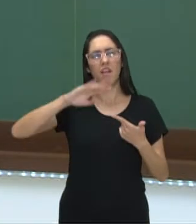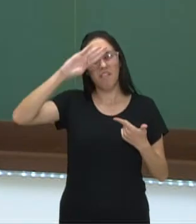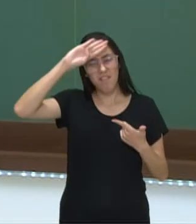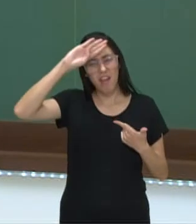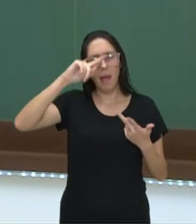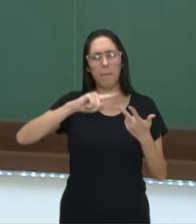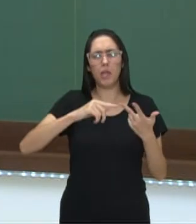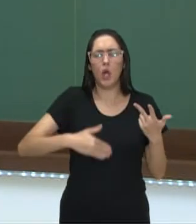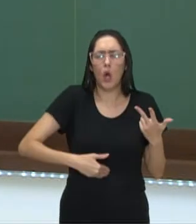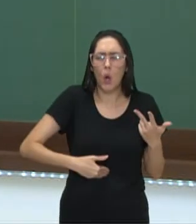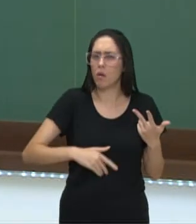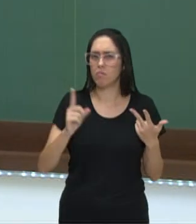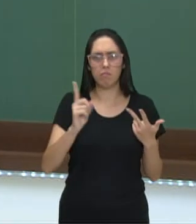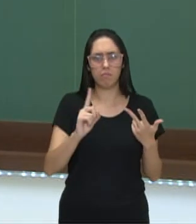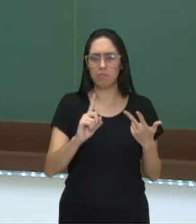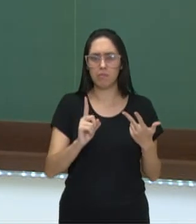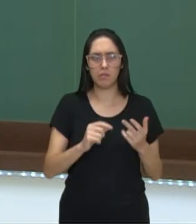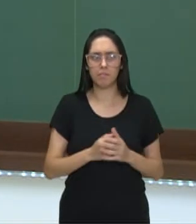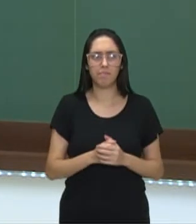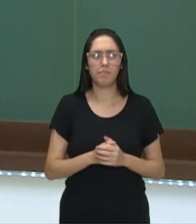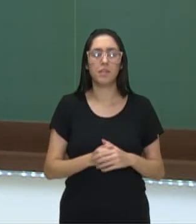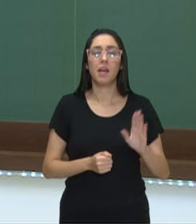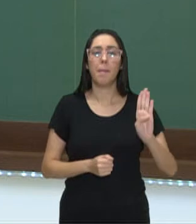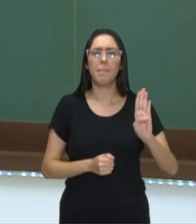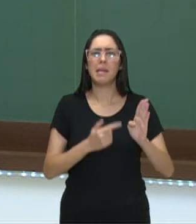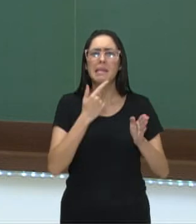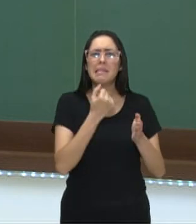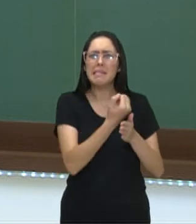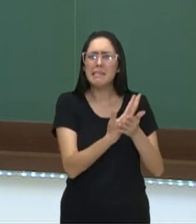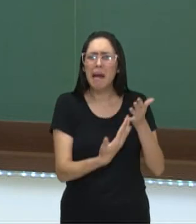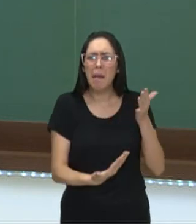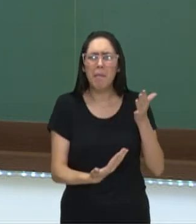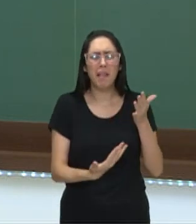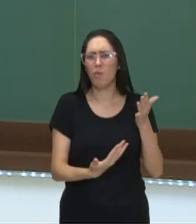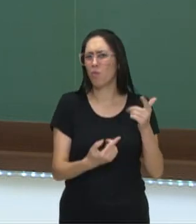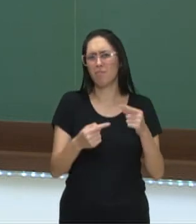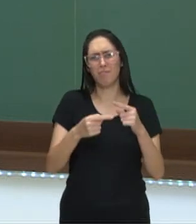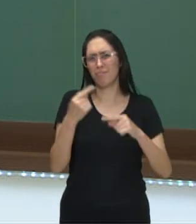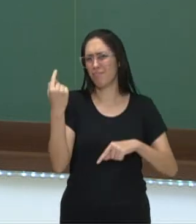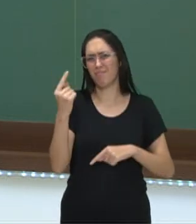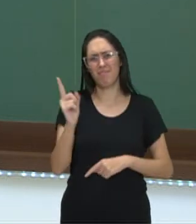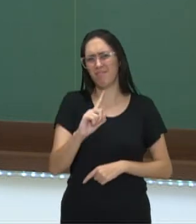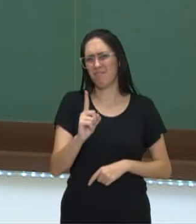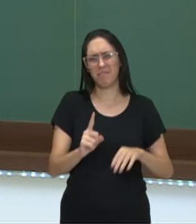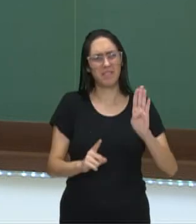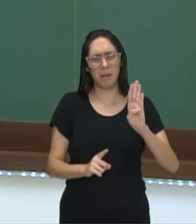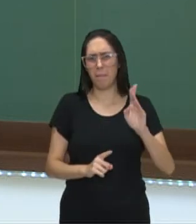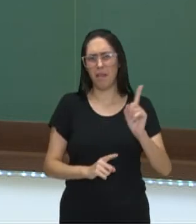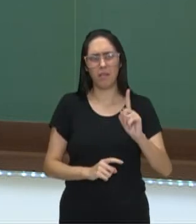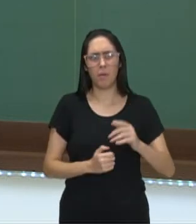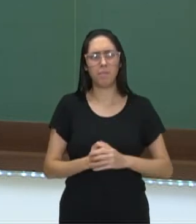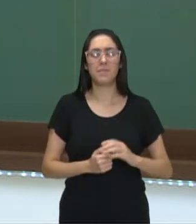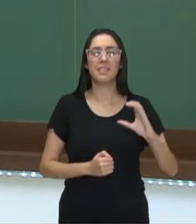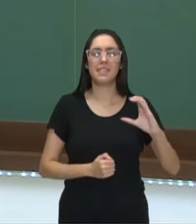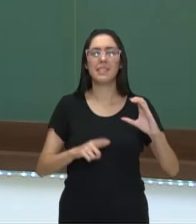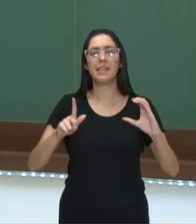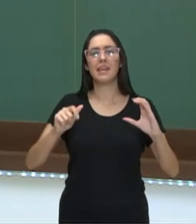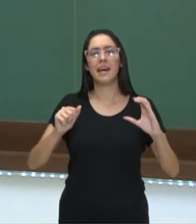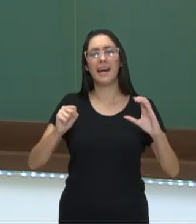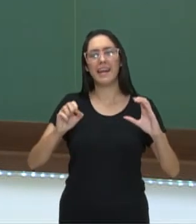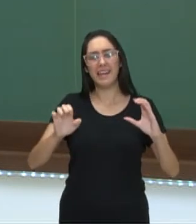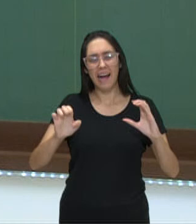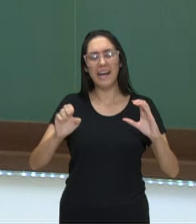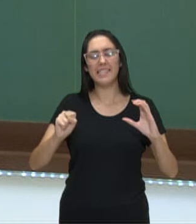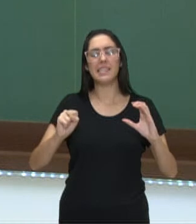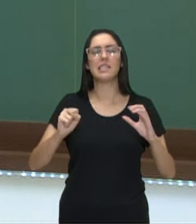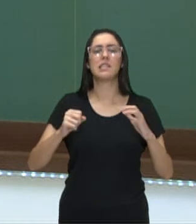tem febre. Sangramento, não, ninguém falou em sangramento, ok? Ninguém falou. Então não é. Gases, barriga estufada e